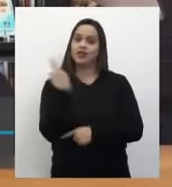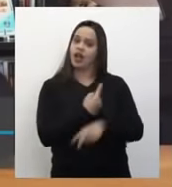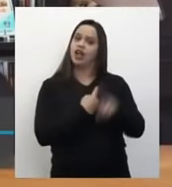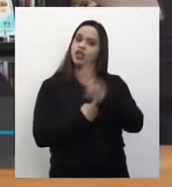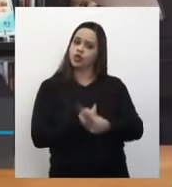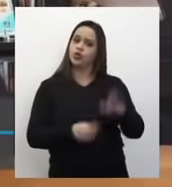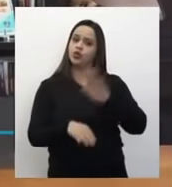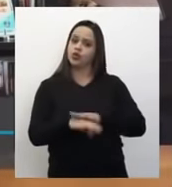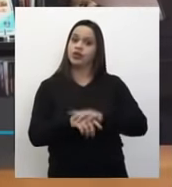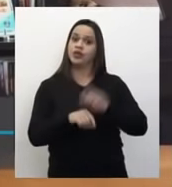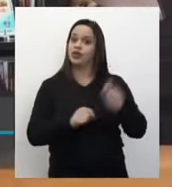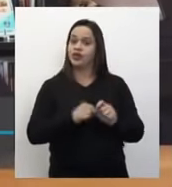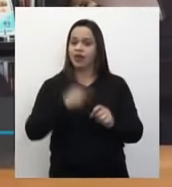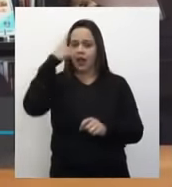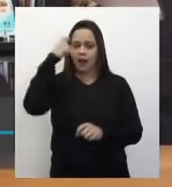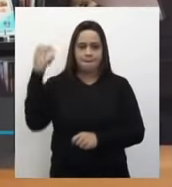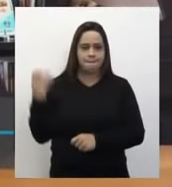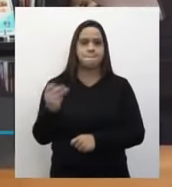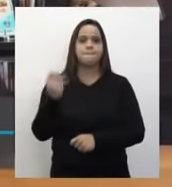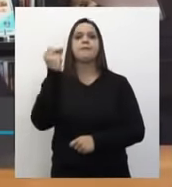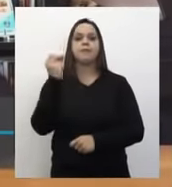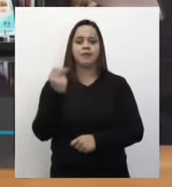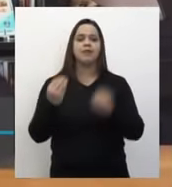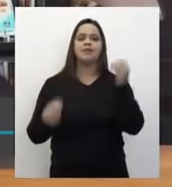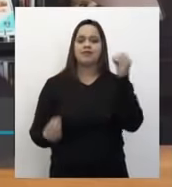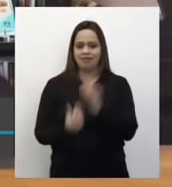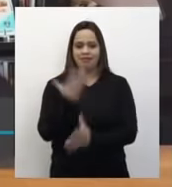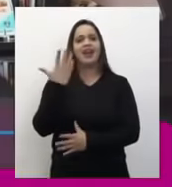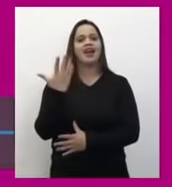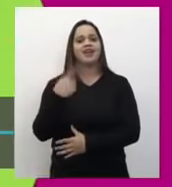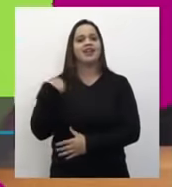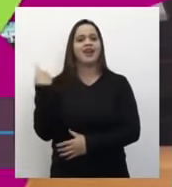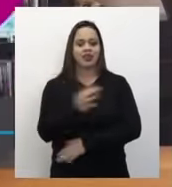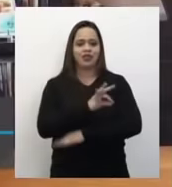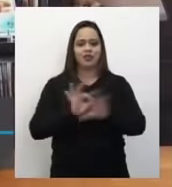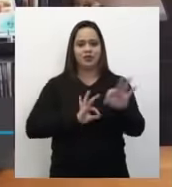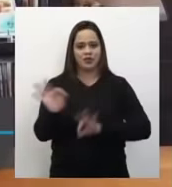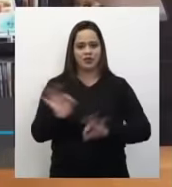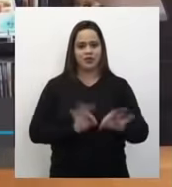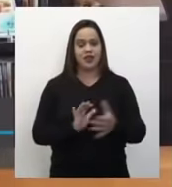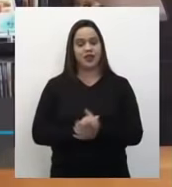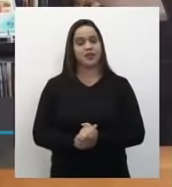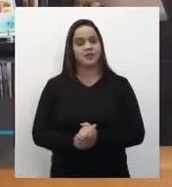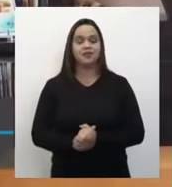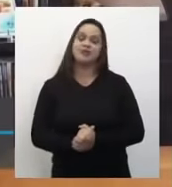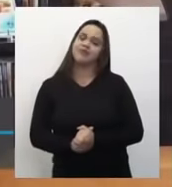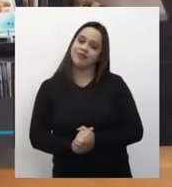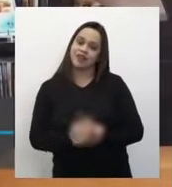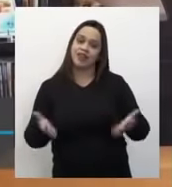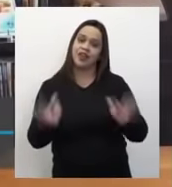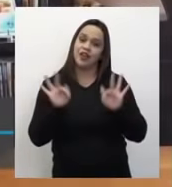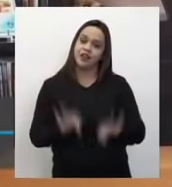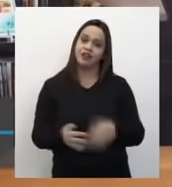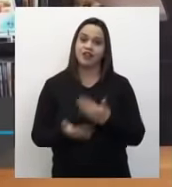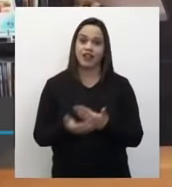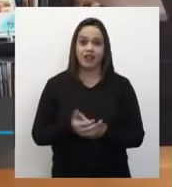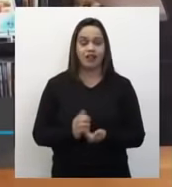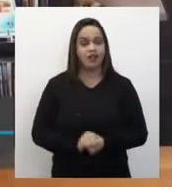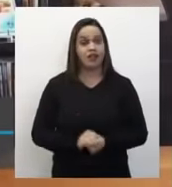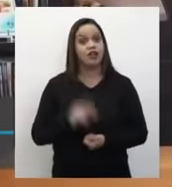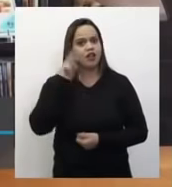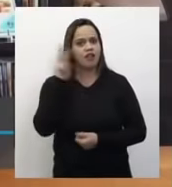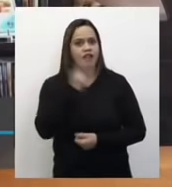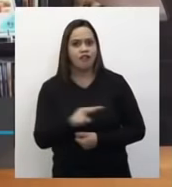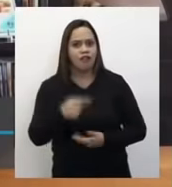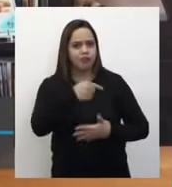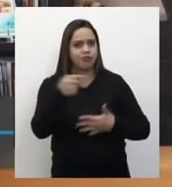usarmos o quê? A criatividade para criarmos os nossos projetos. E estamos chegando ao fim. Olha só quanta